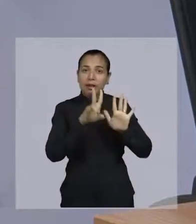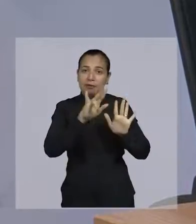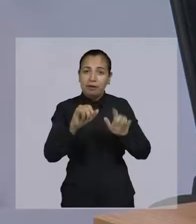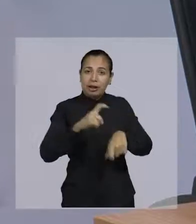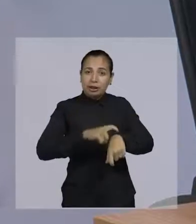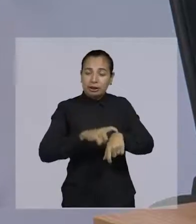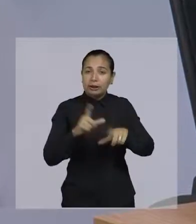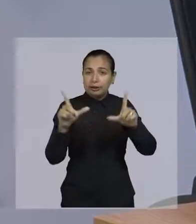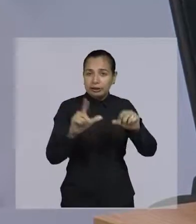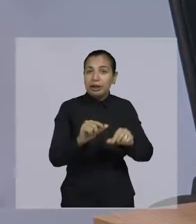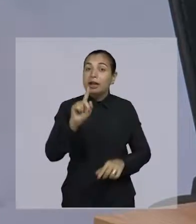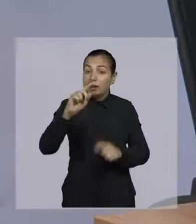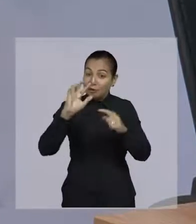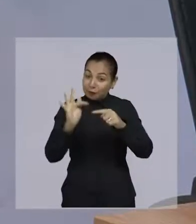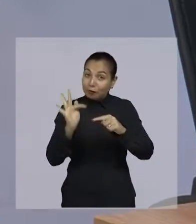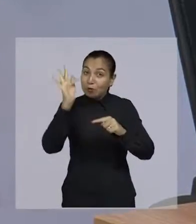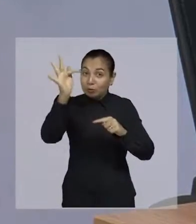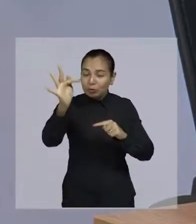mais futuramente.